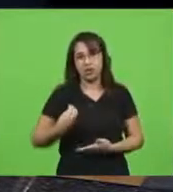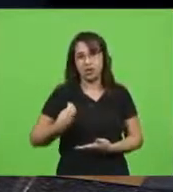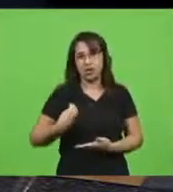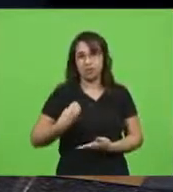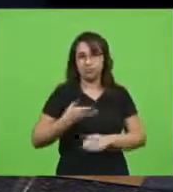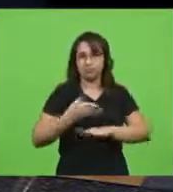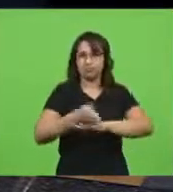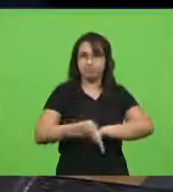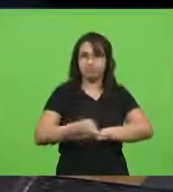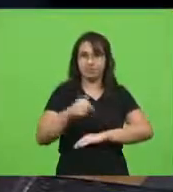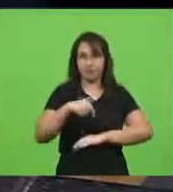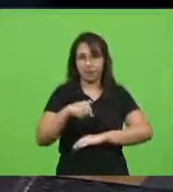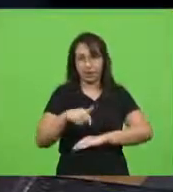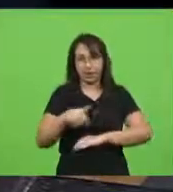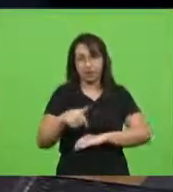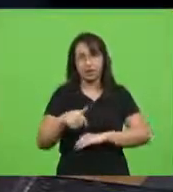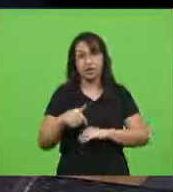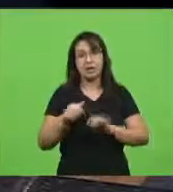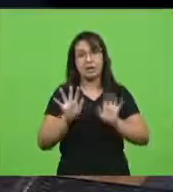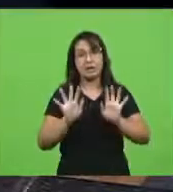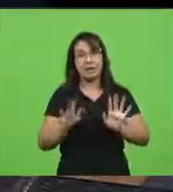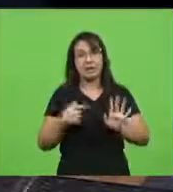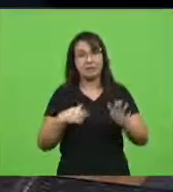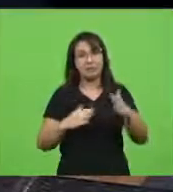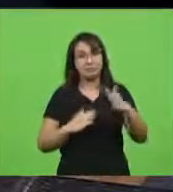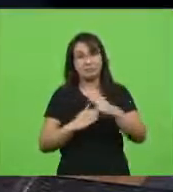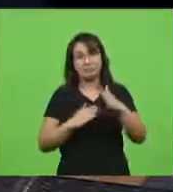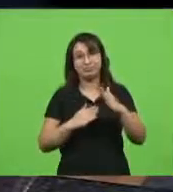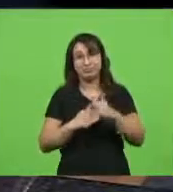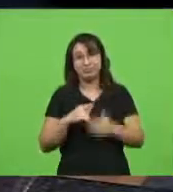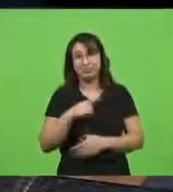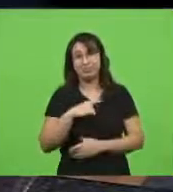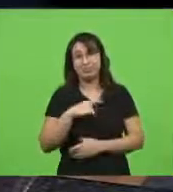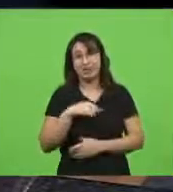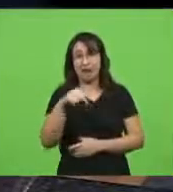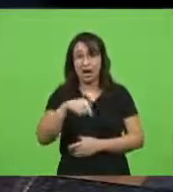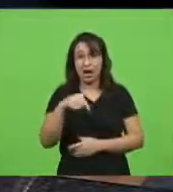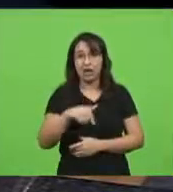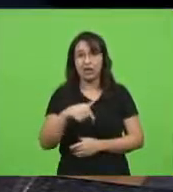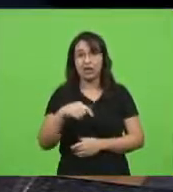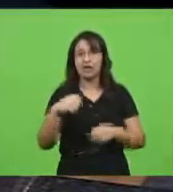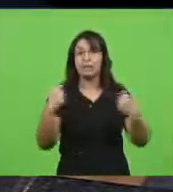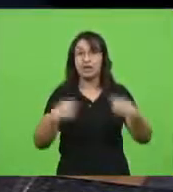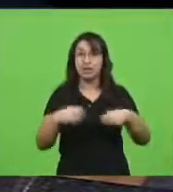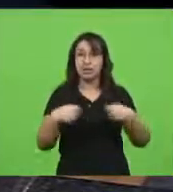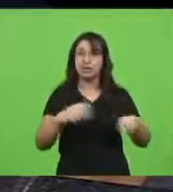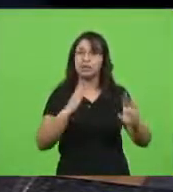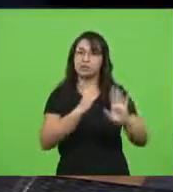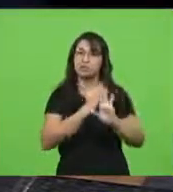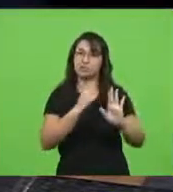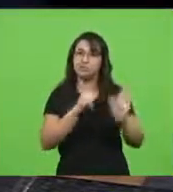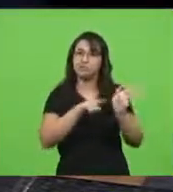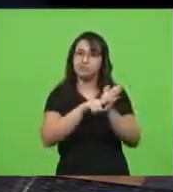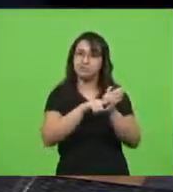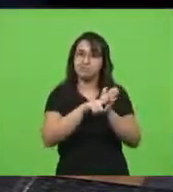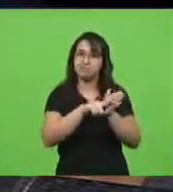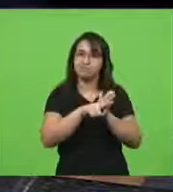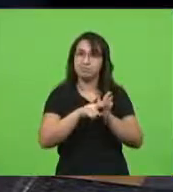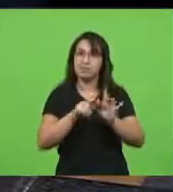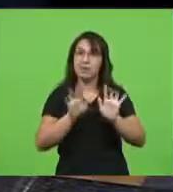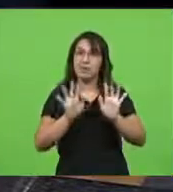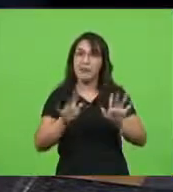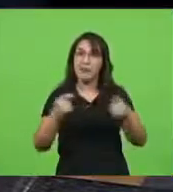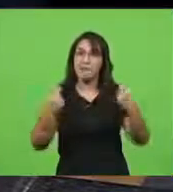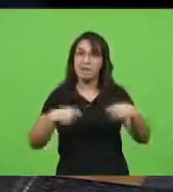aqui, mas eu quero dizer que esse é o nosso limite, e o Parlamento tem a tarefa de fiscalizar, mas a gente precisa ter as informações para